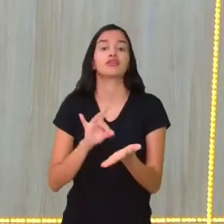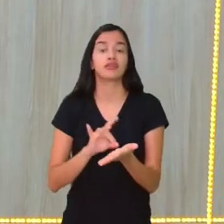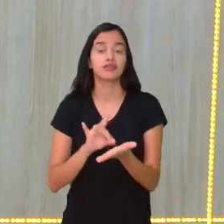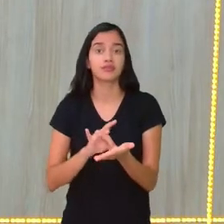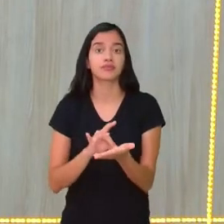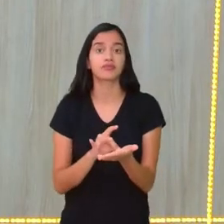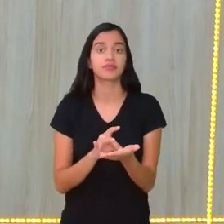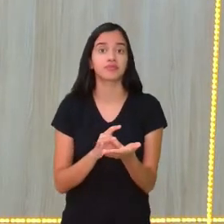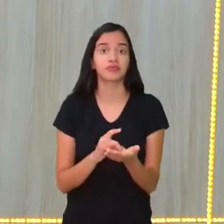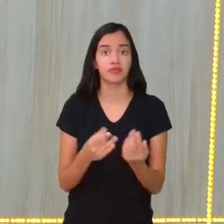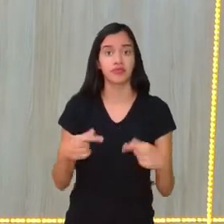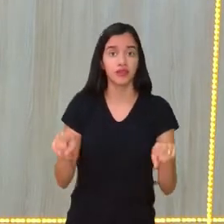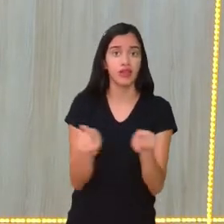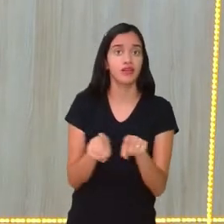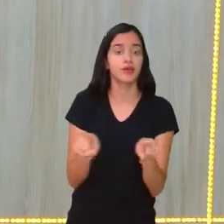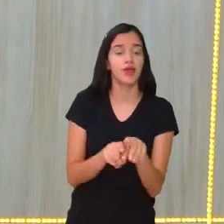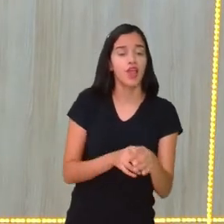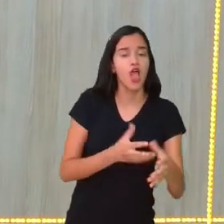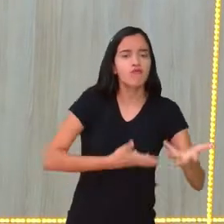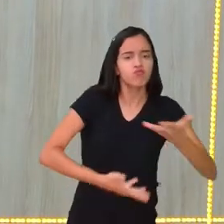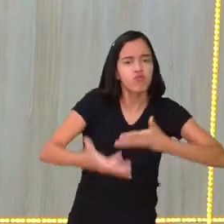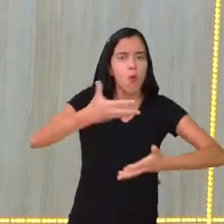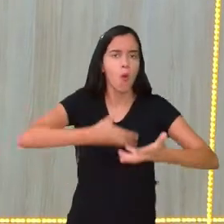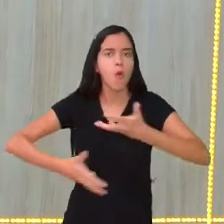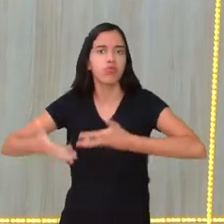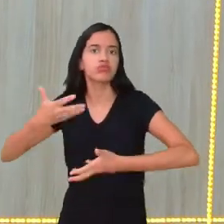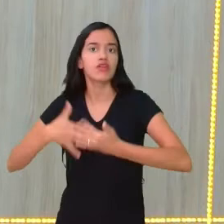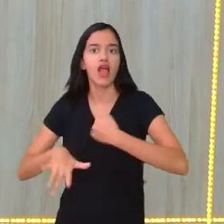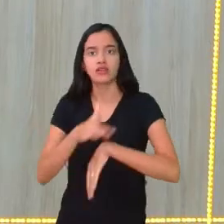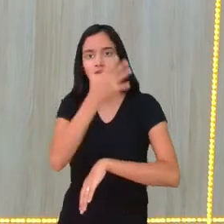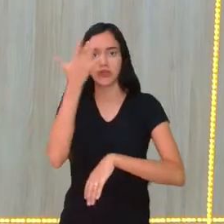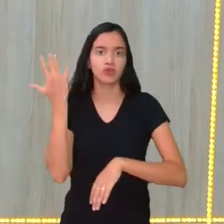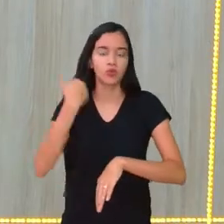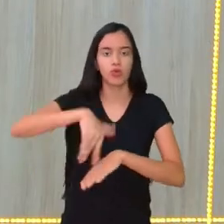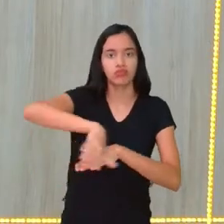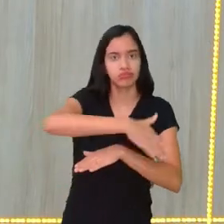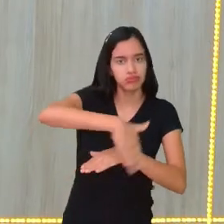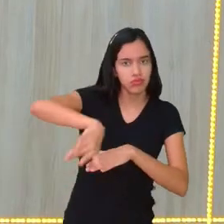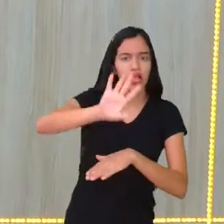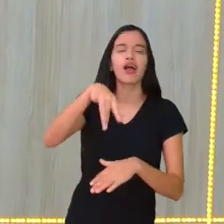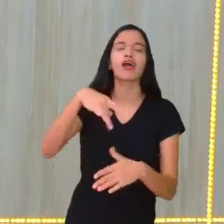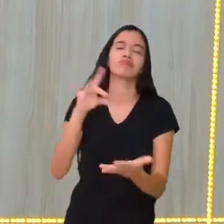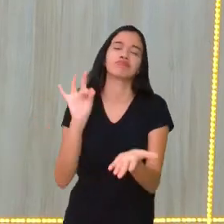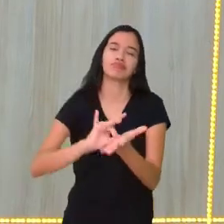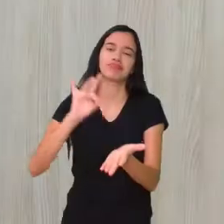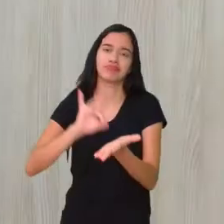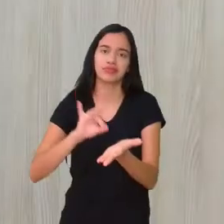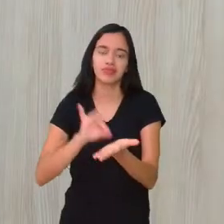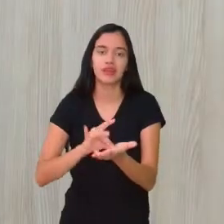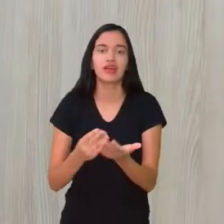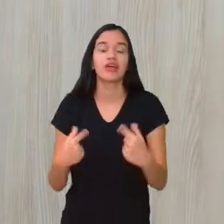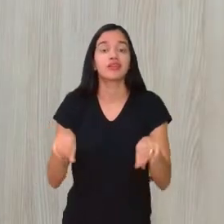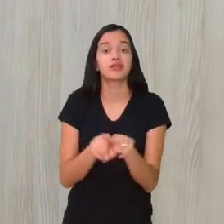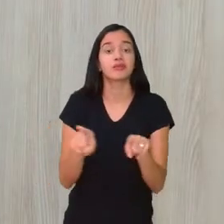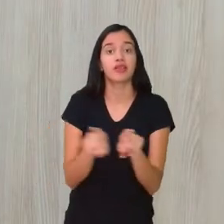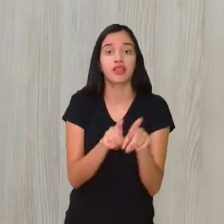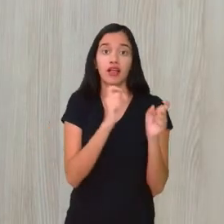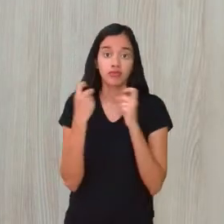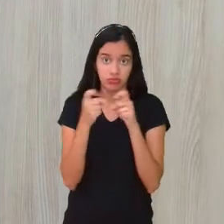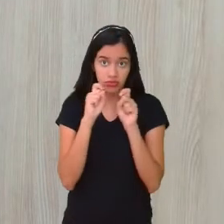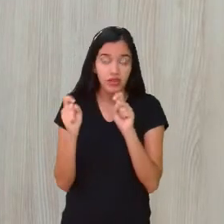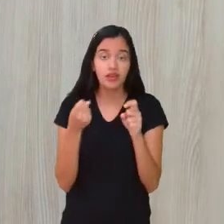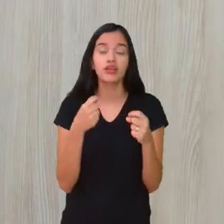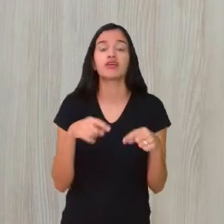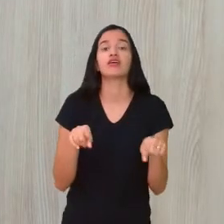E ali, ele envolve aquelas pessoas que estão na rua, né, Gini? Exato, envolve elas nessa discussão para